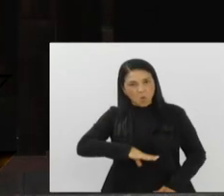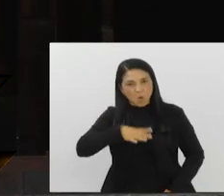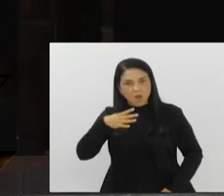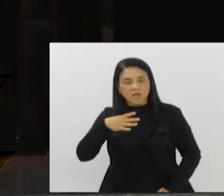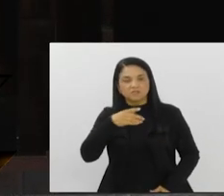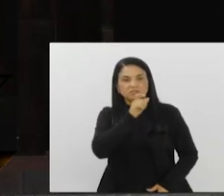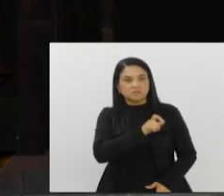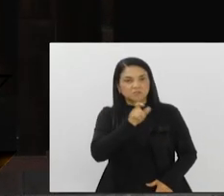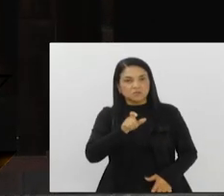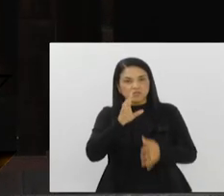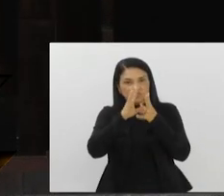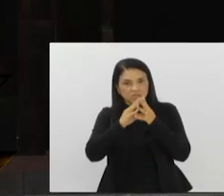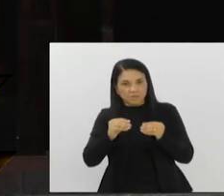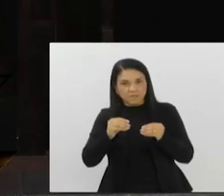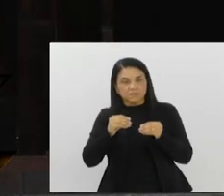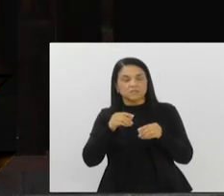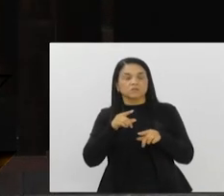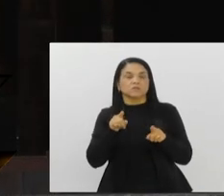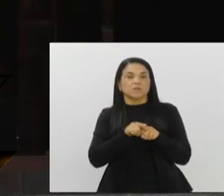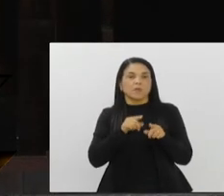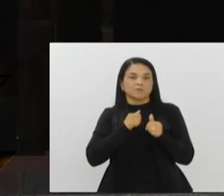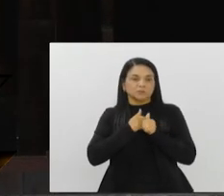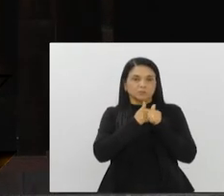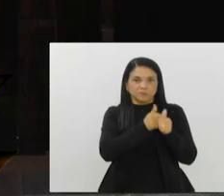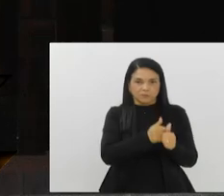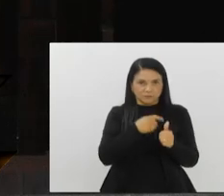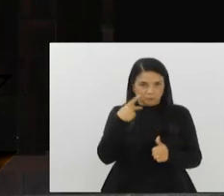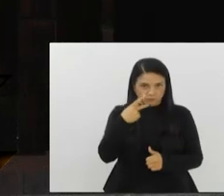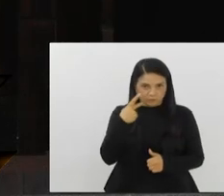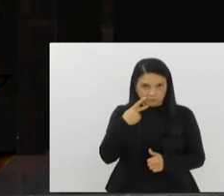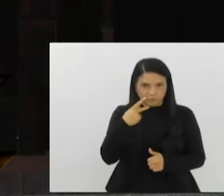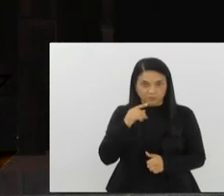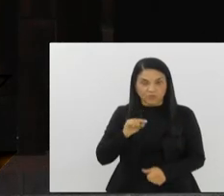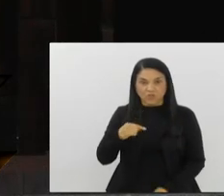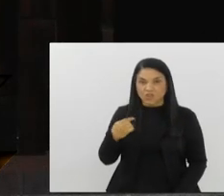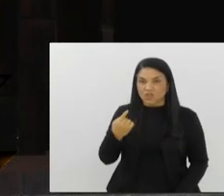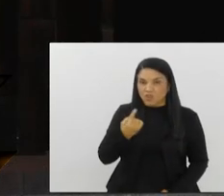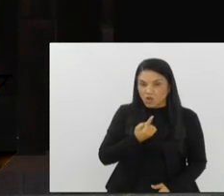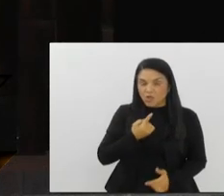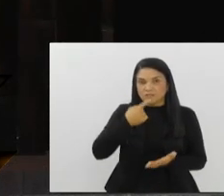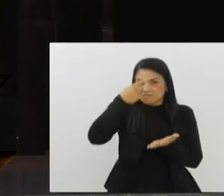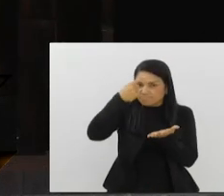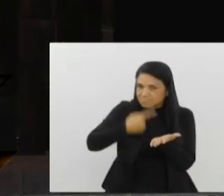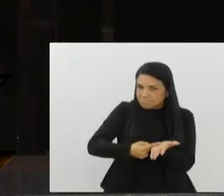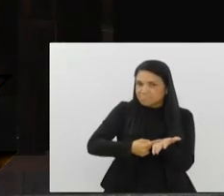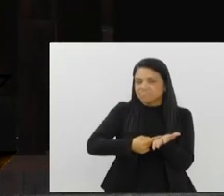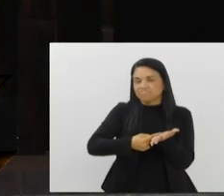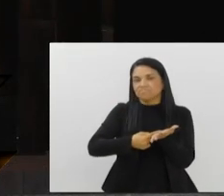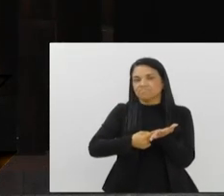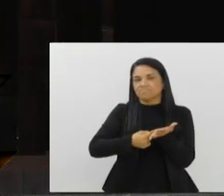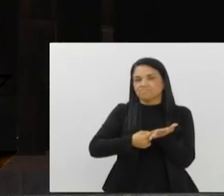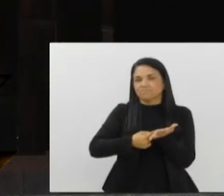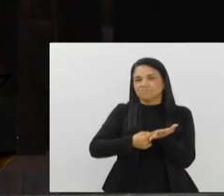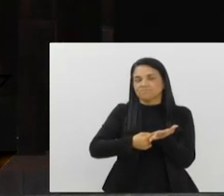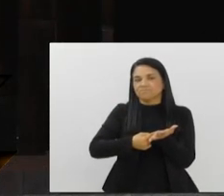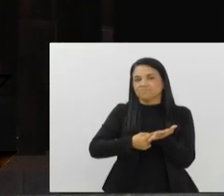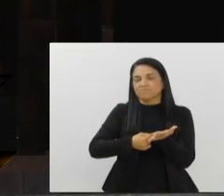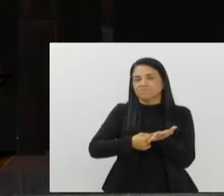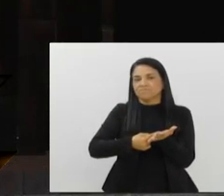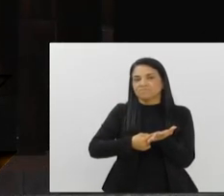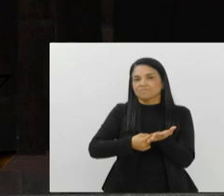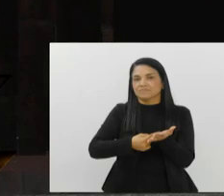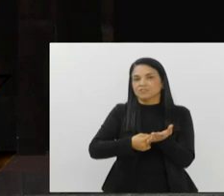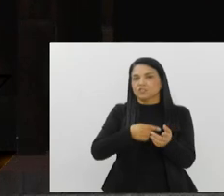políticos Eos perseguidos políticos nós estamos cumprindo o dever de